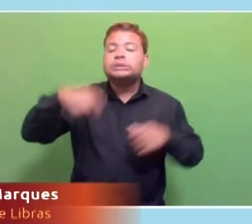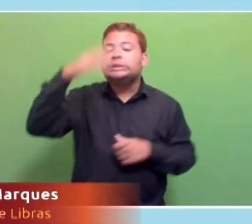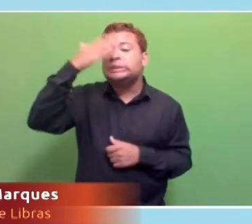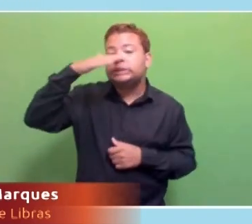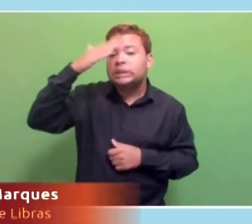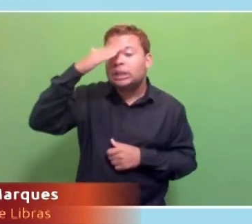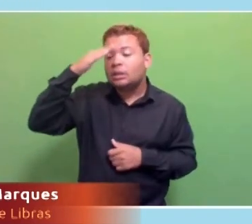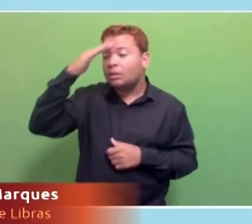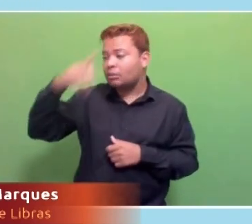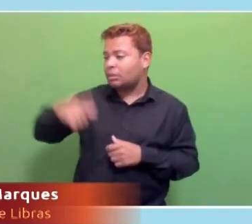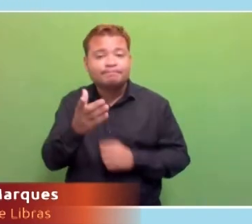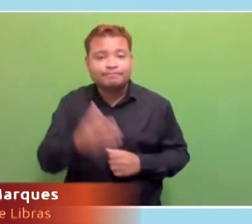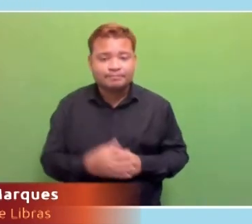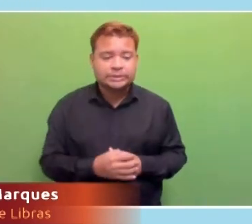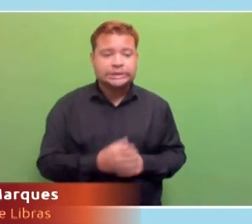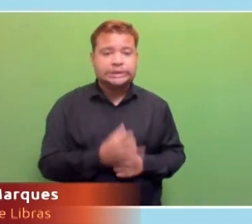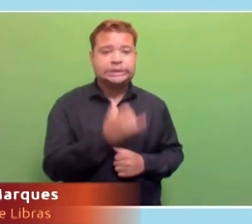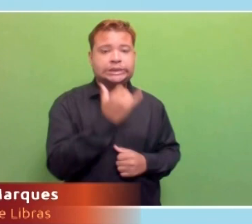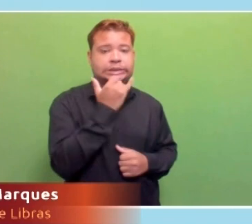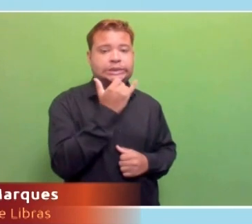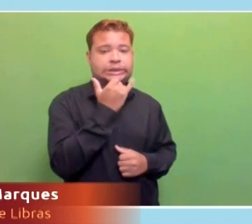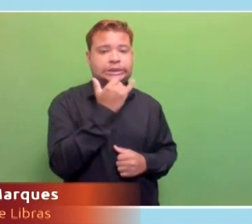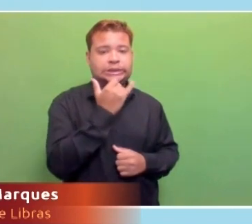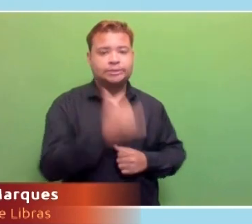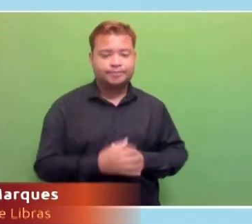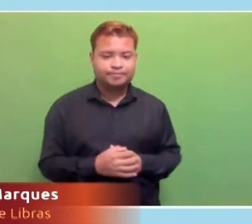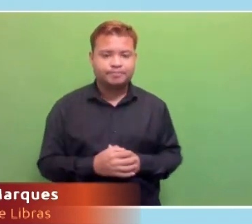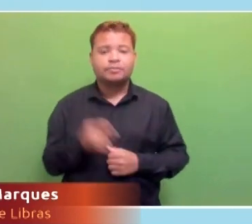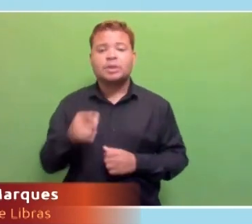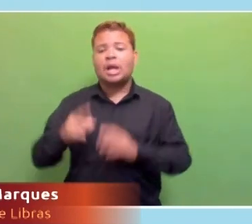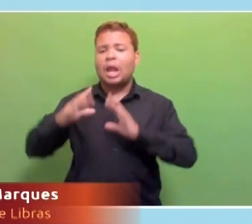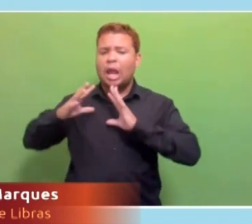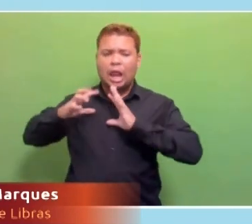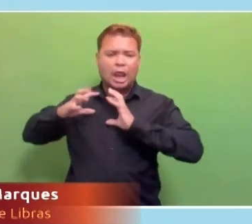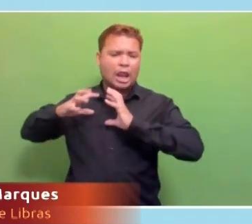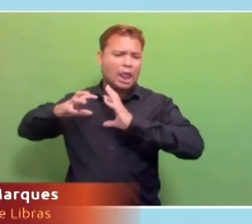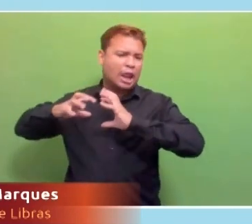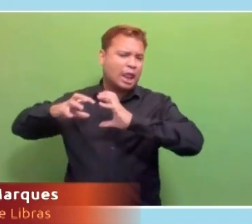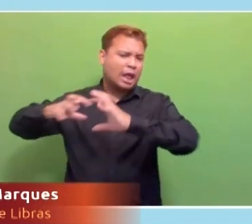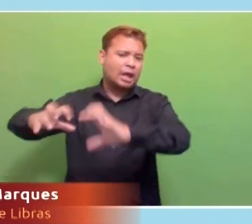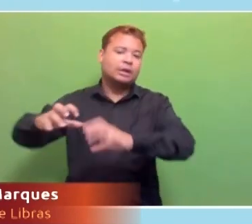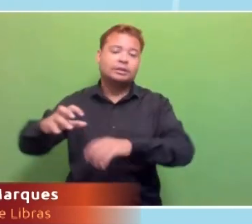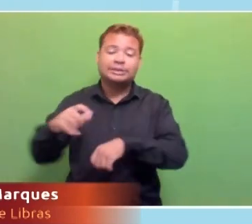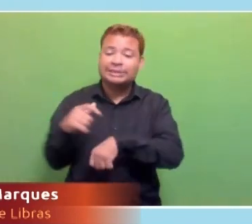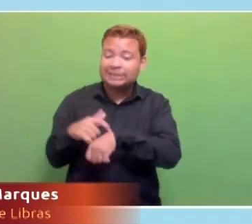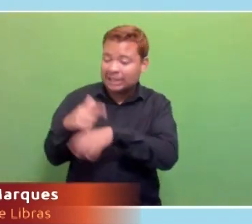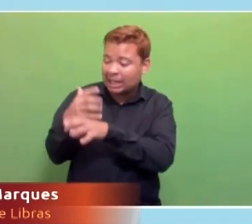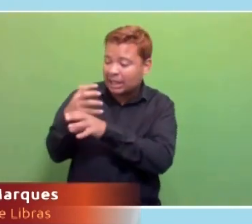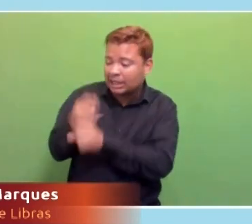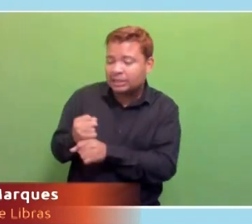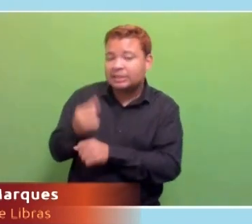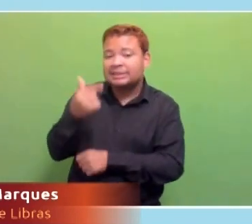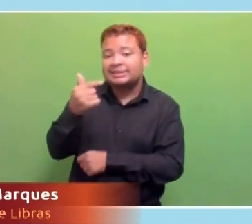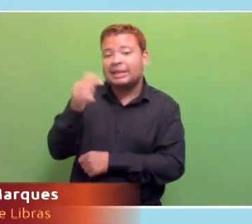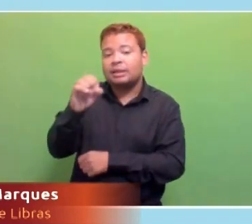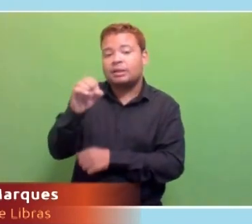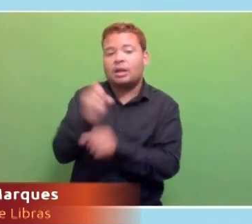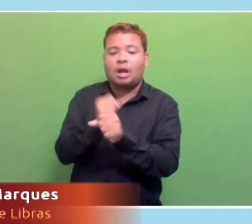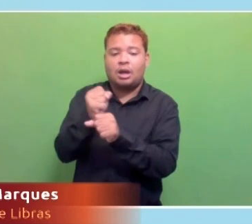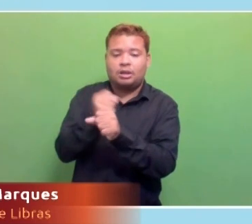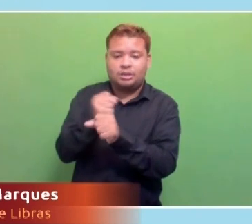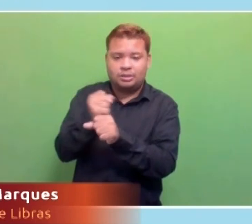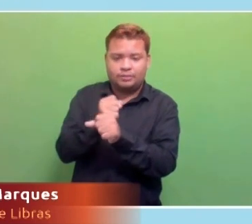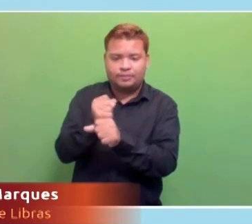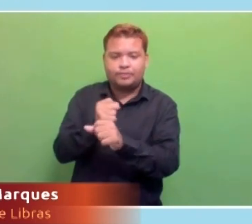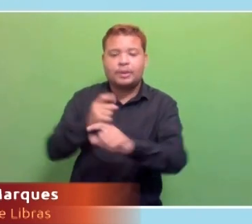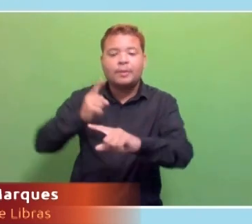por décadas, né? O conflito se arrasta pelo menos há 70 anos. Digo 70 anos porque, em realidade, a